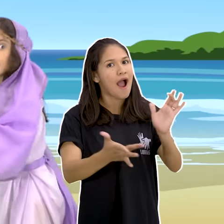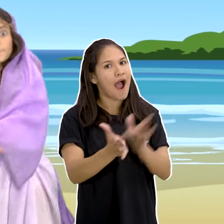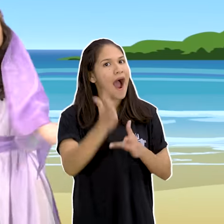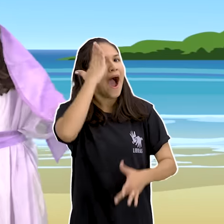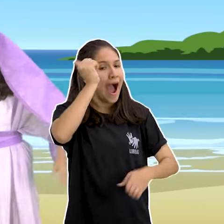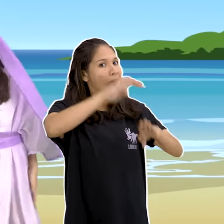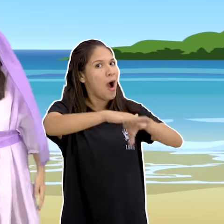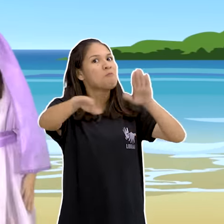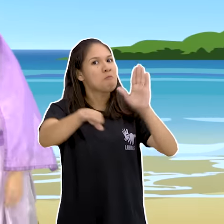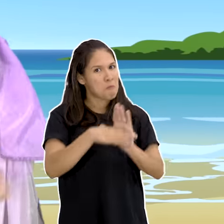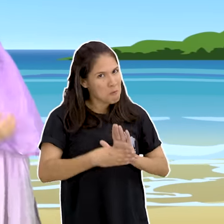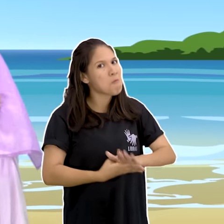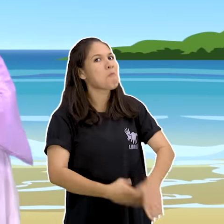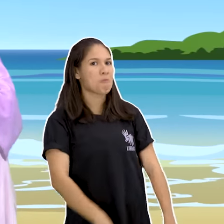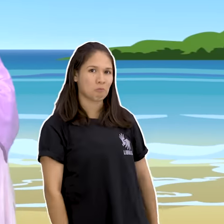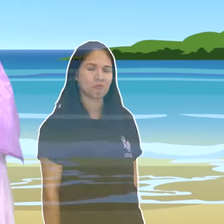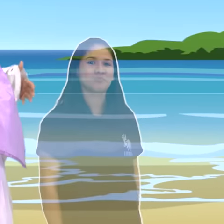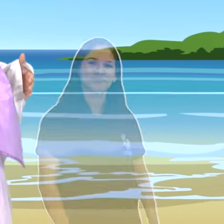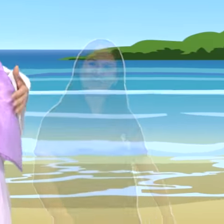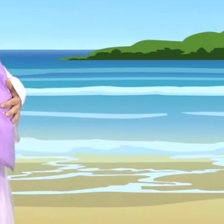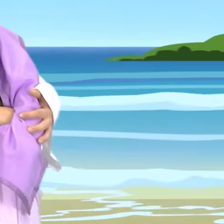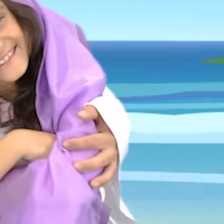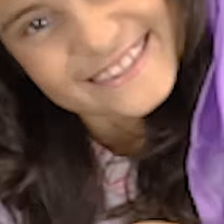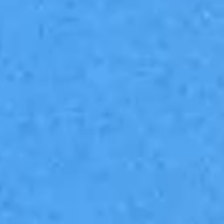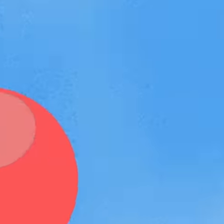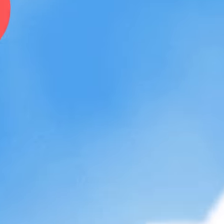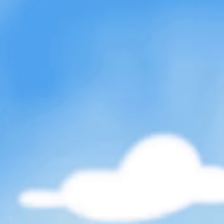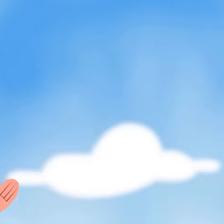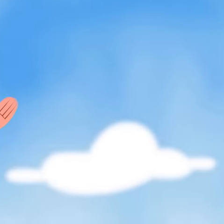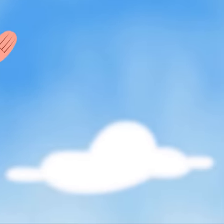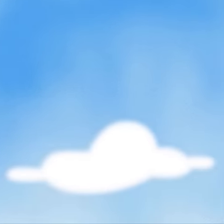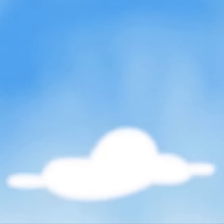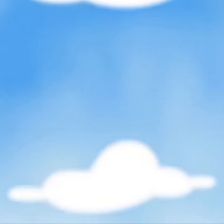Jesus sabe tudo mesmo, hein?